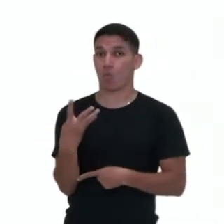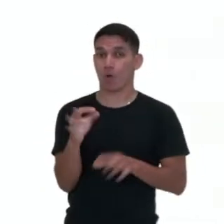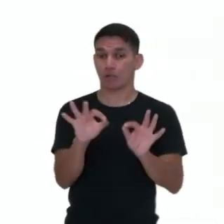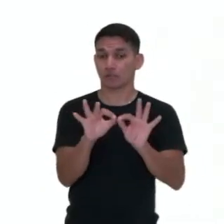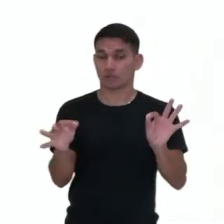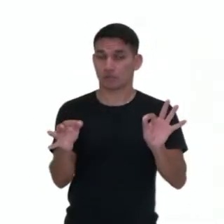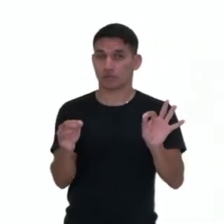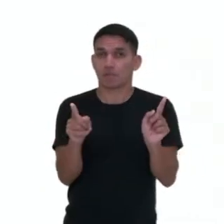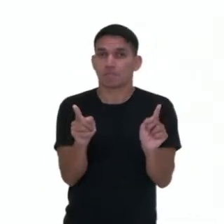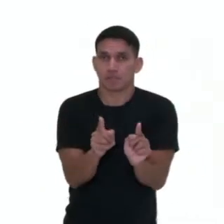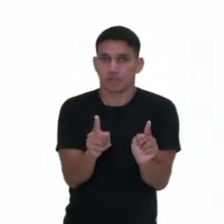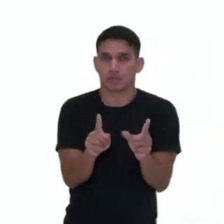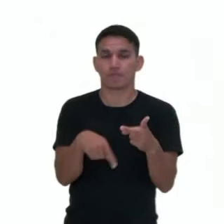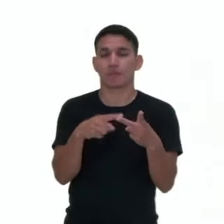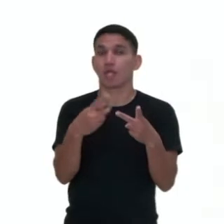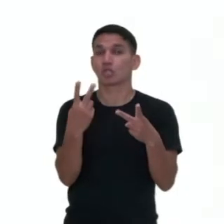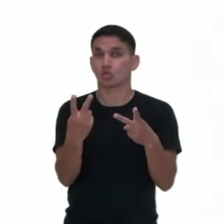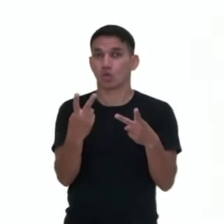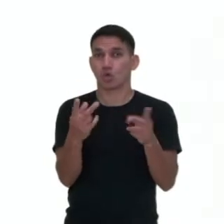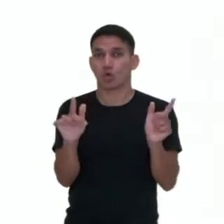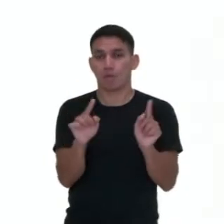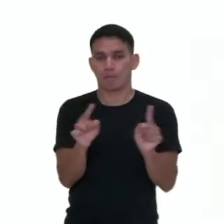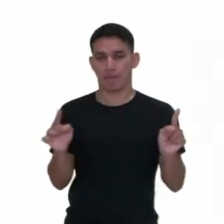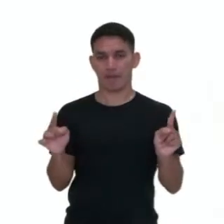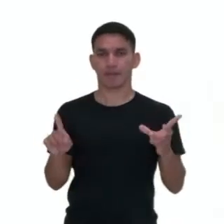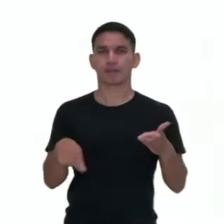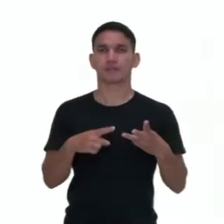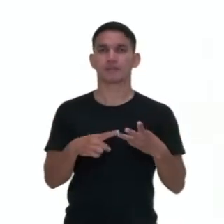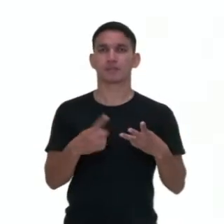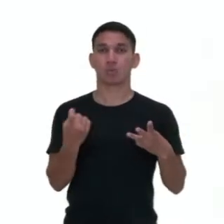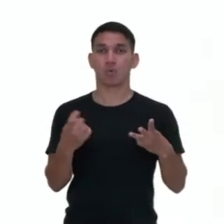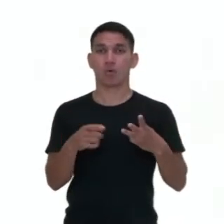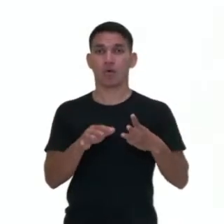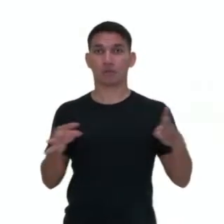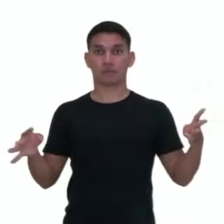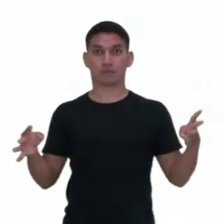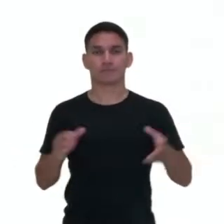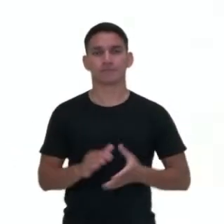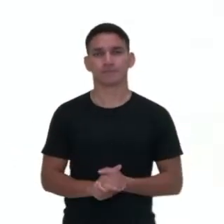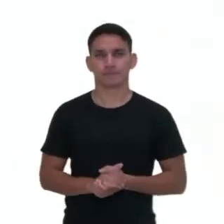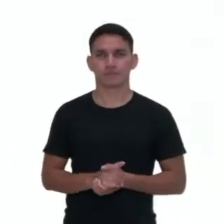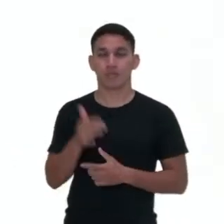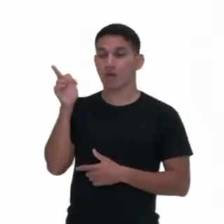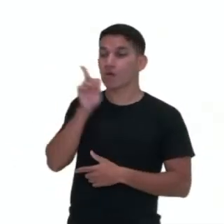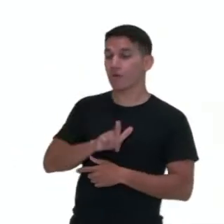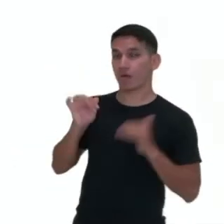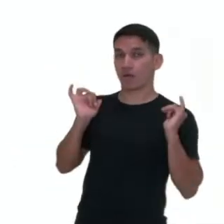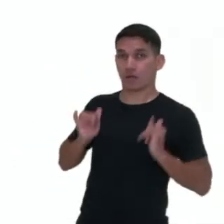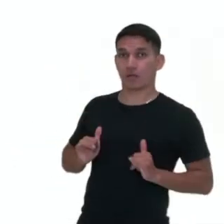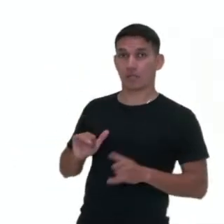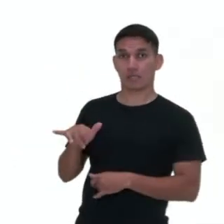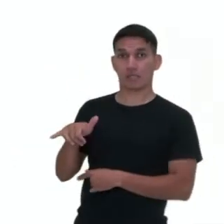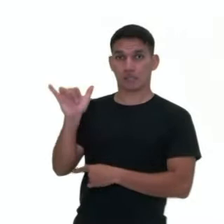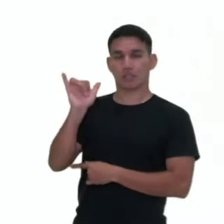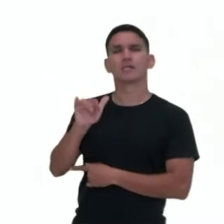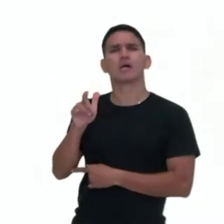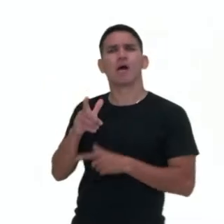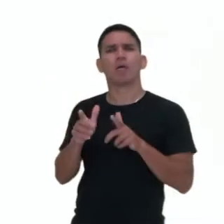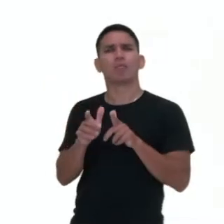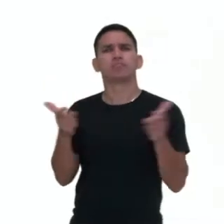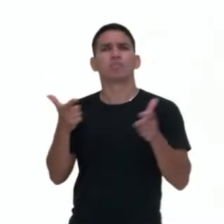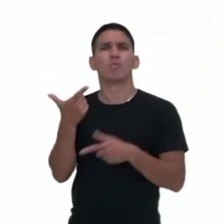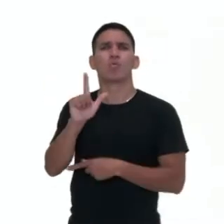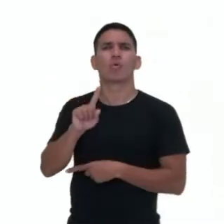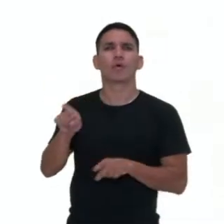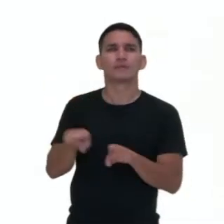pequeno, de 2 médio e de 1 grande. Para construir o modelo Y, eu preciso de 2 zíper pequeno, 3